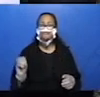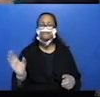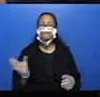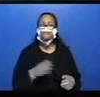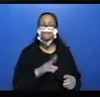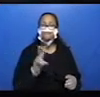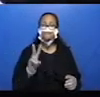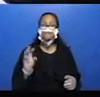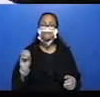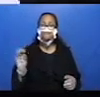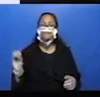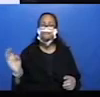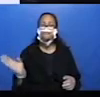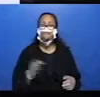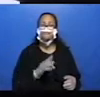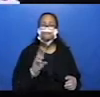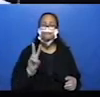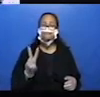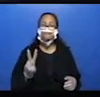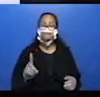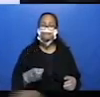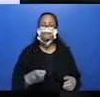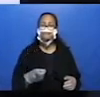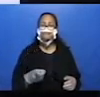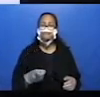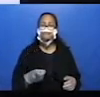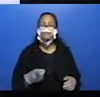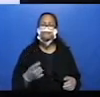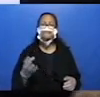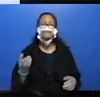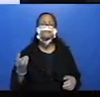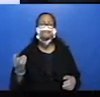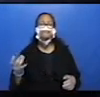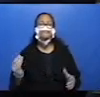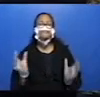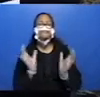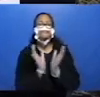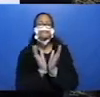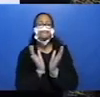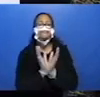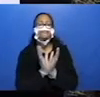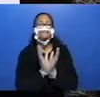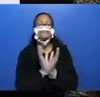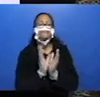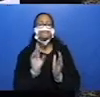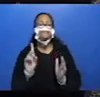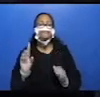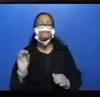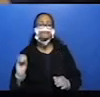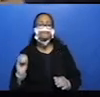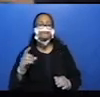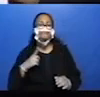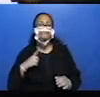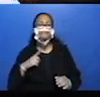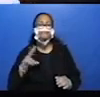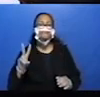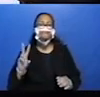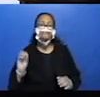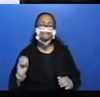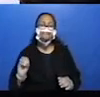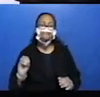2.000. Quantos grupos de 10 eu tenho em 20? É só eu pegar o 20 e dividir